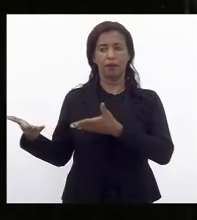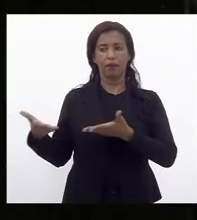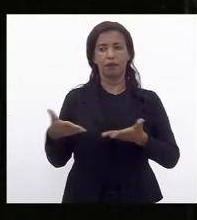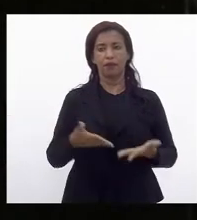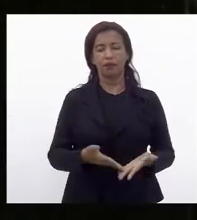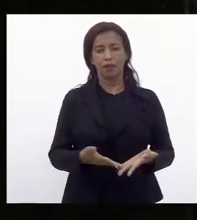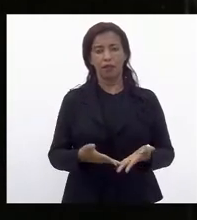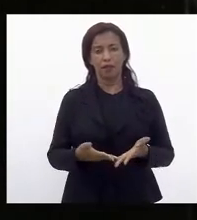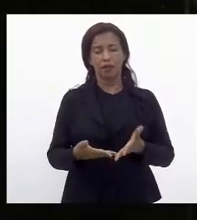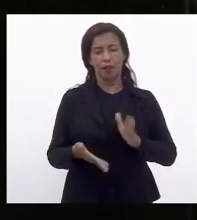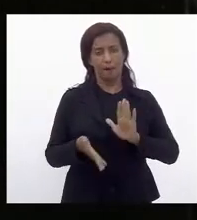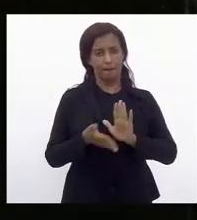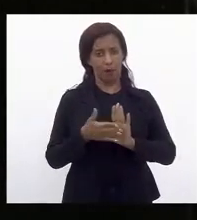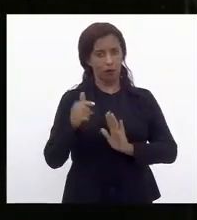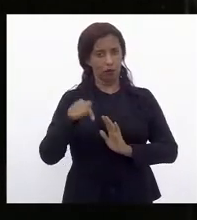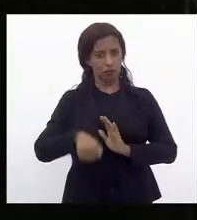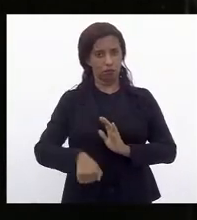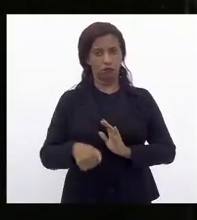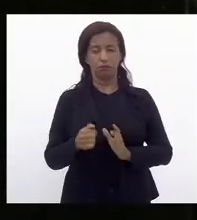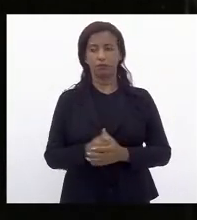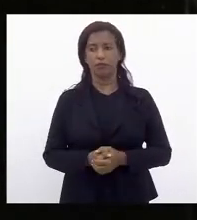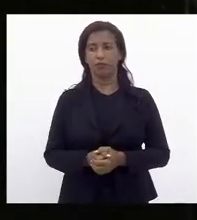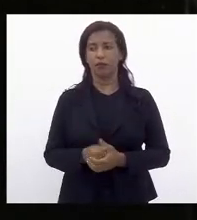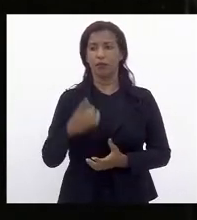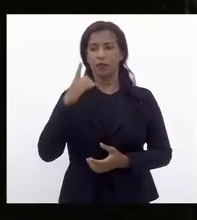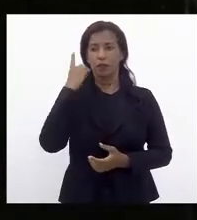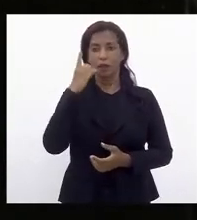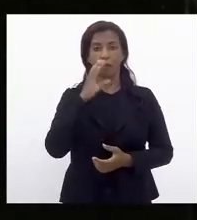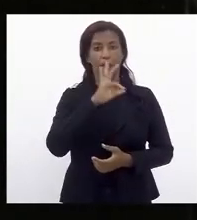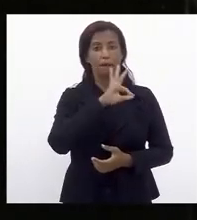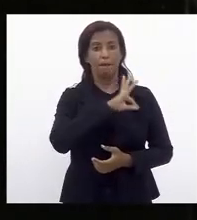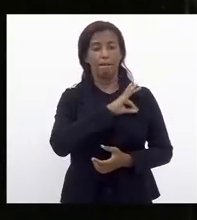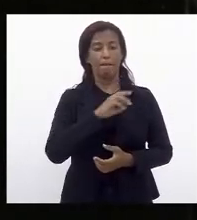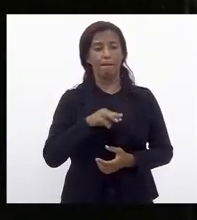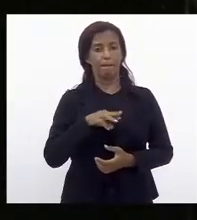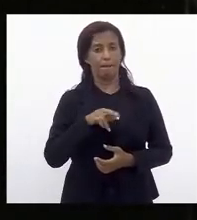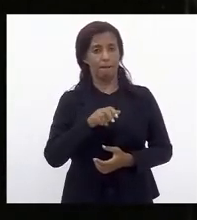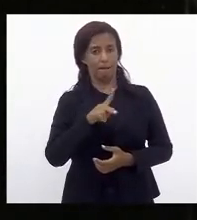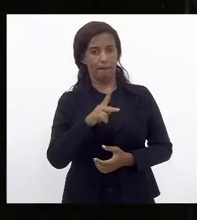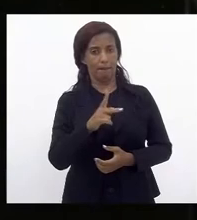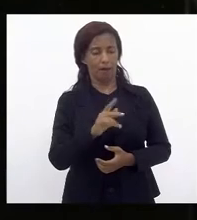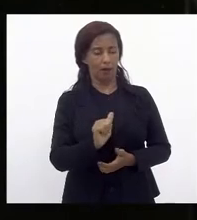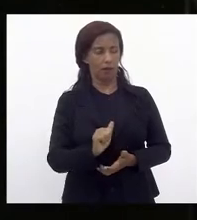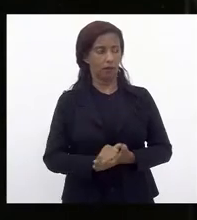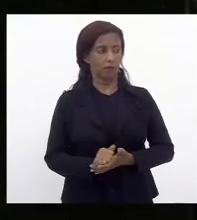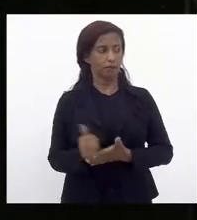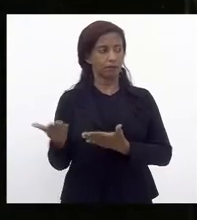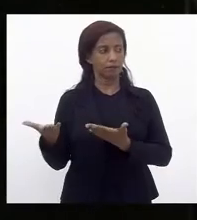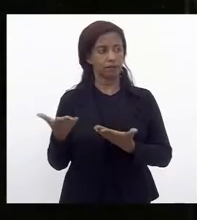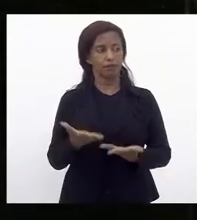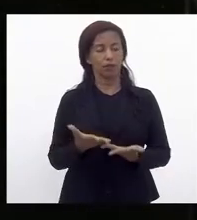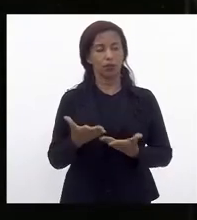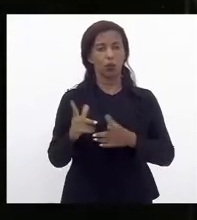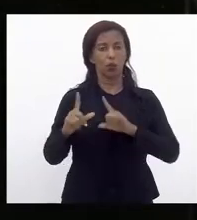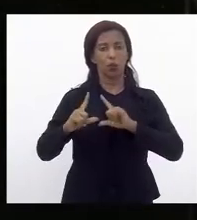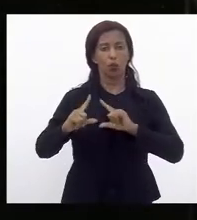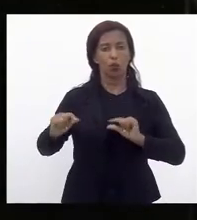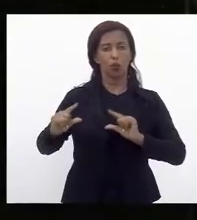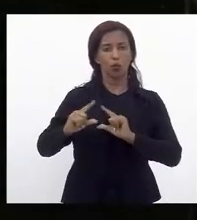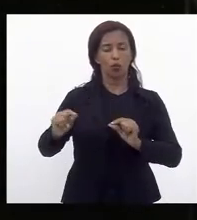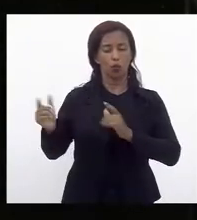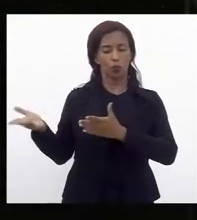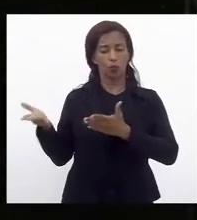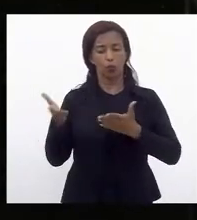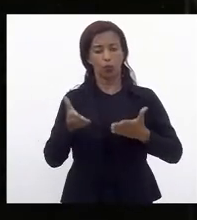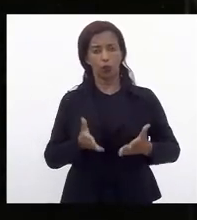à discussão aqui dentro foi a deputada Marta Rocha, que trouxe de Brasília,